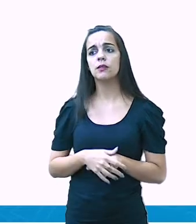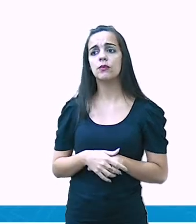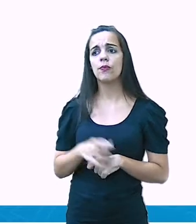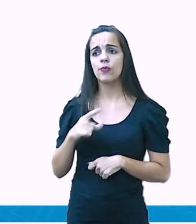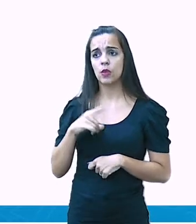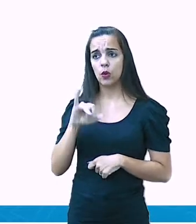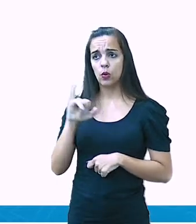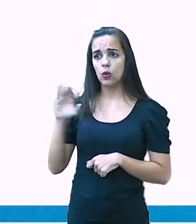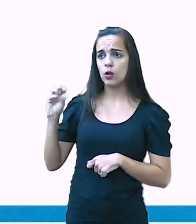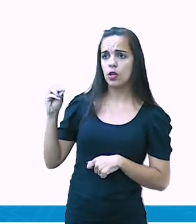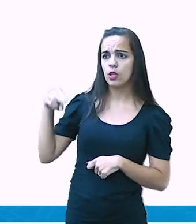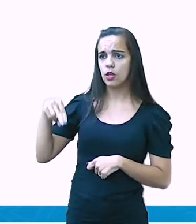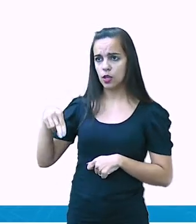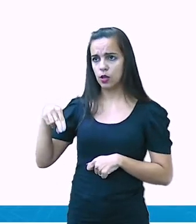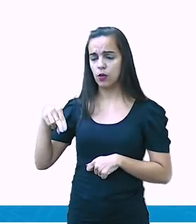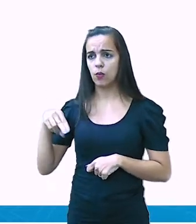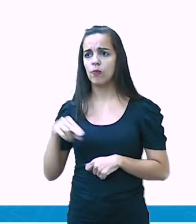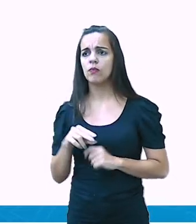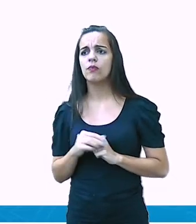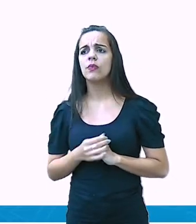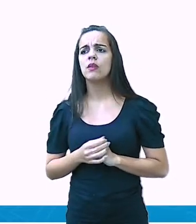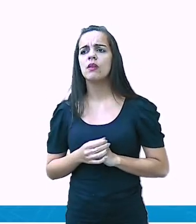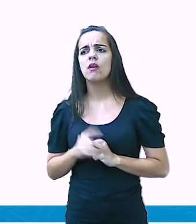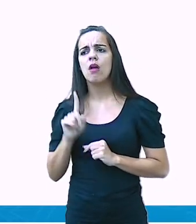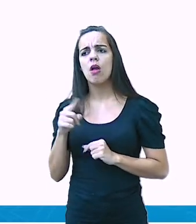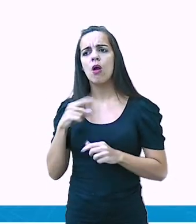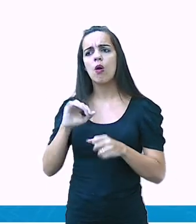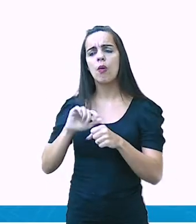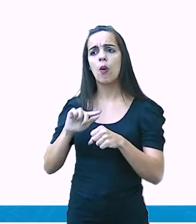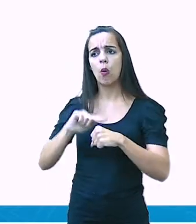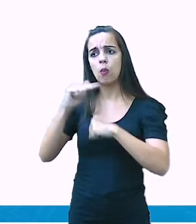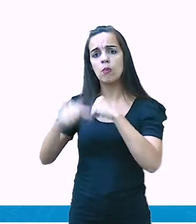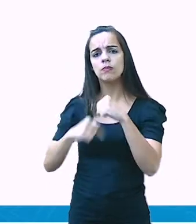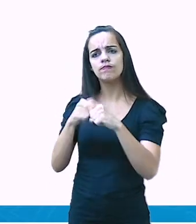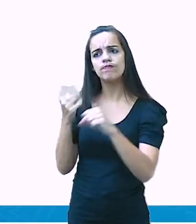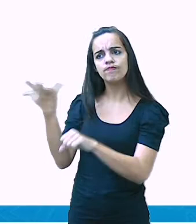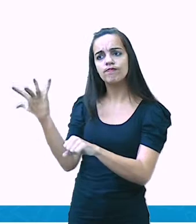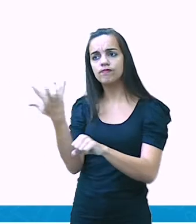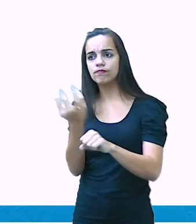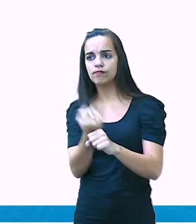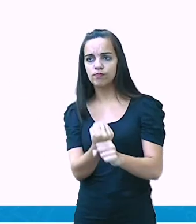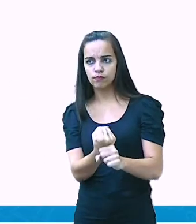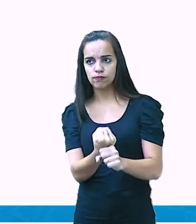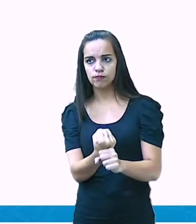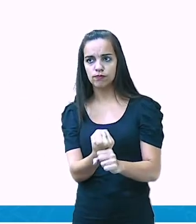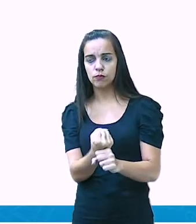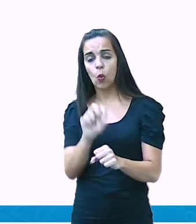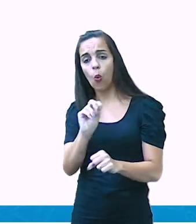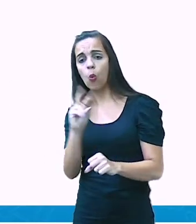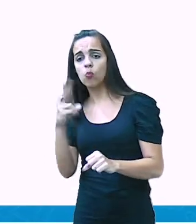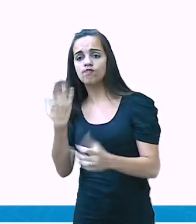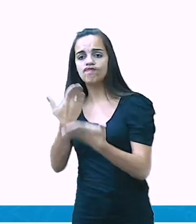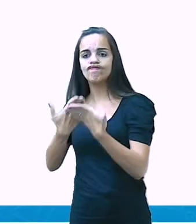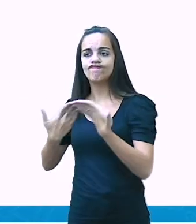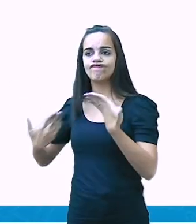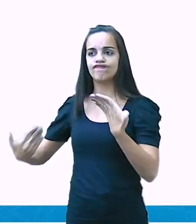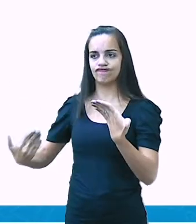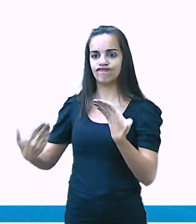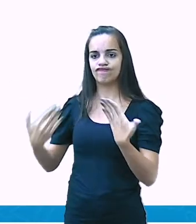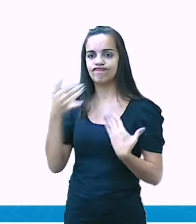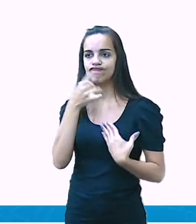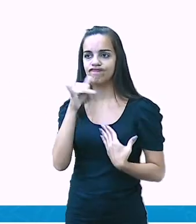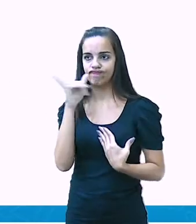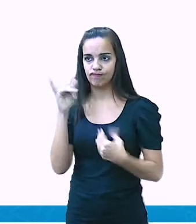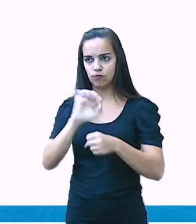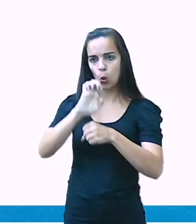Íon é um átomo que recebeu ou que perdeu